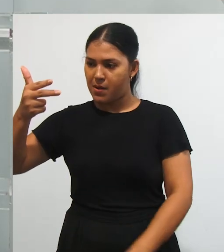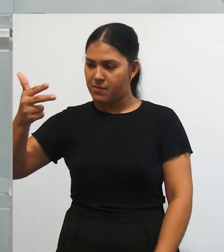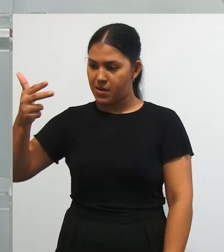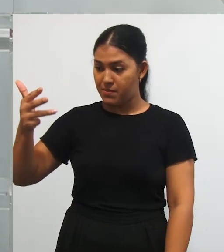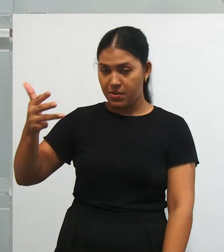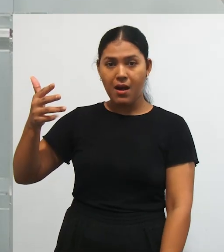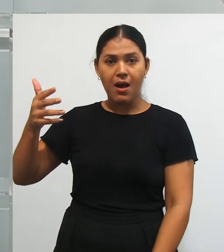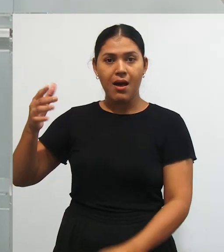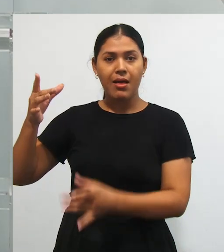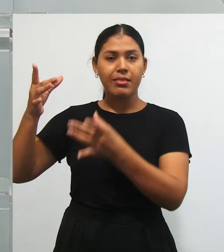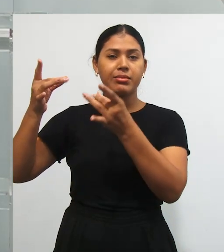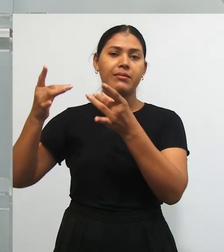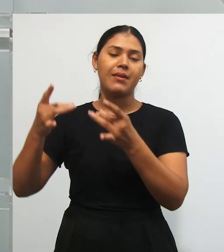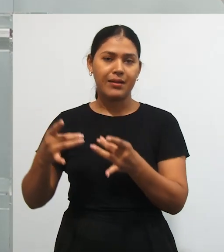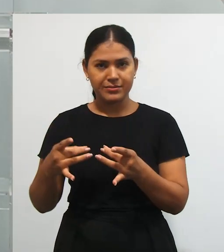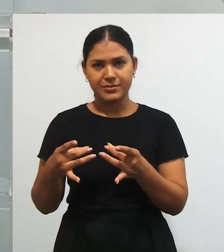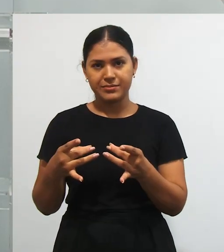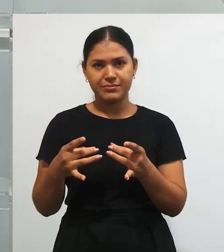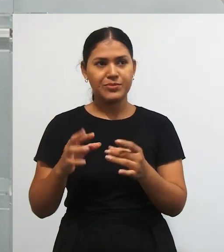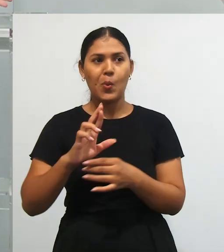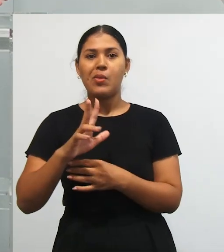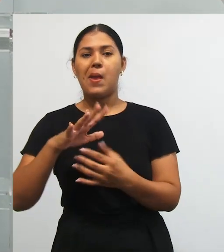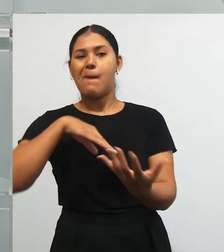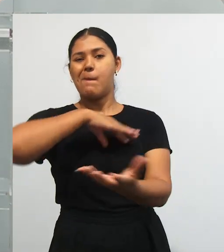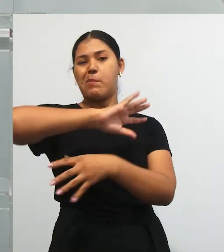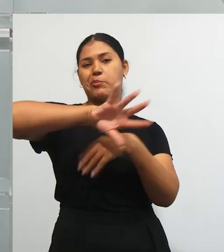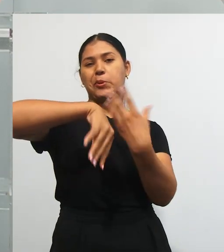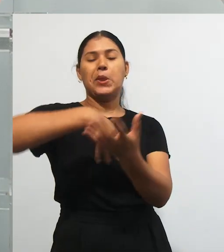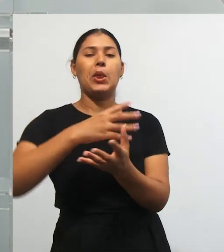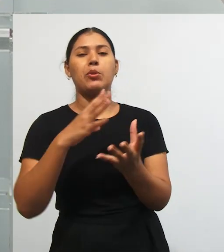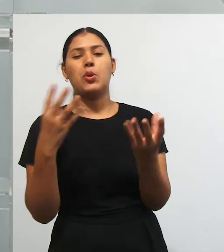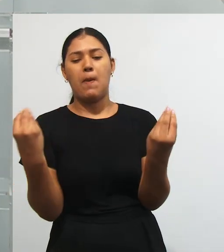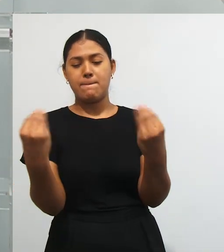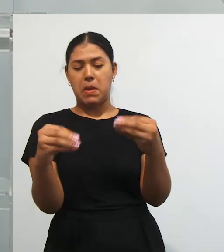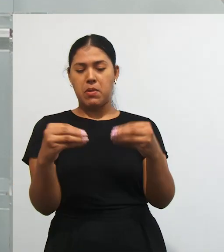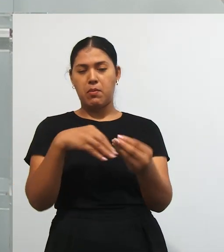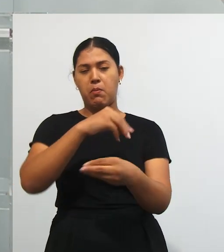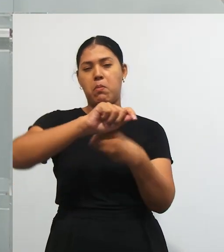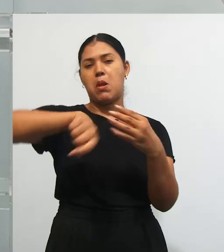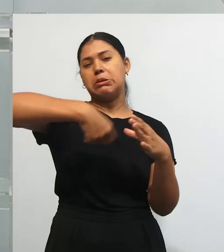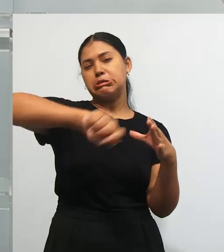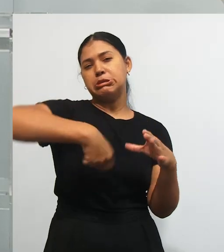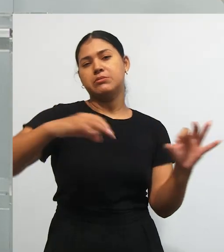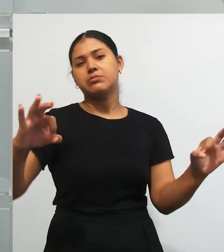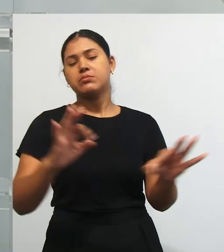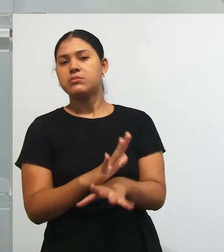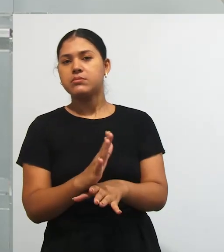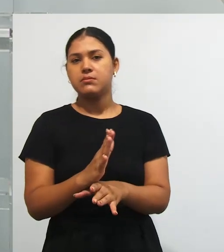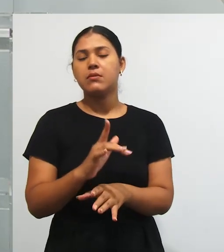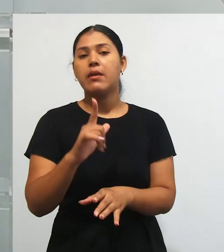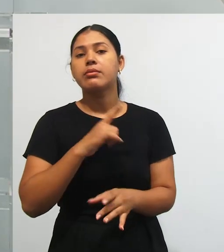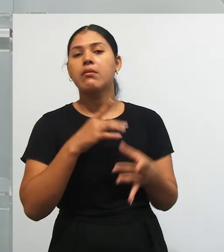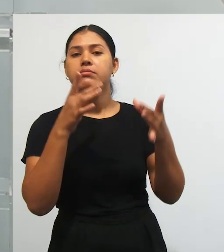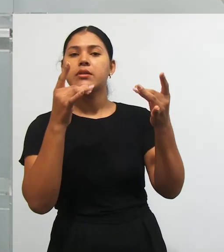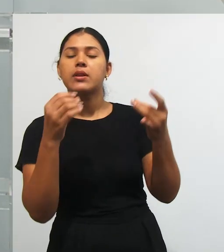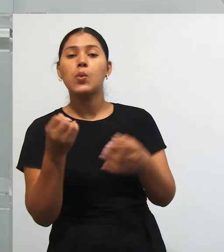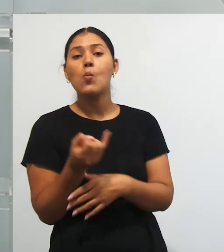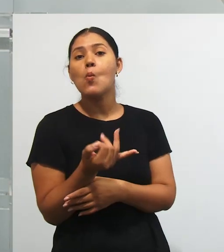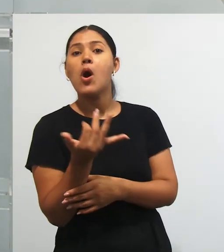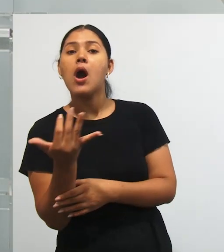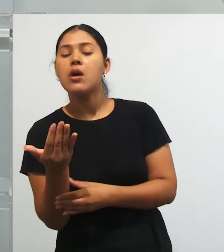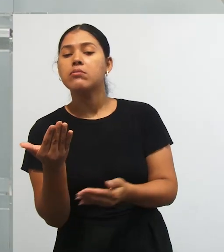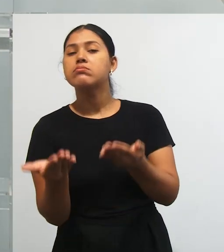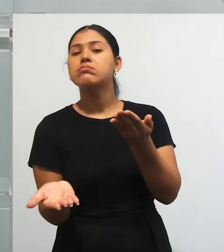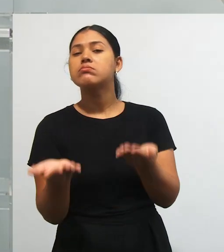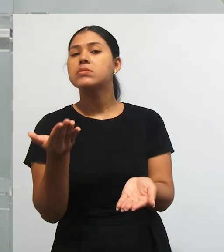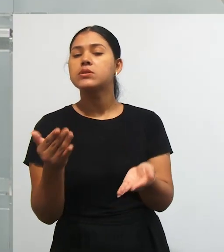o processo. Eu não vou jogar um saco de farinha de trigo dentro da bacia. E quanto de farinha de trigo que eu vou colocar? Também não